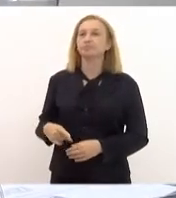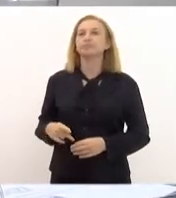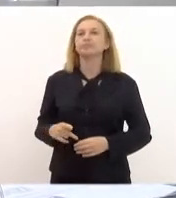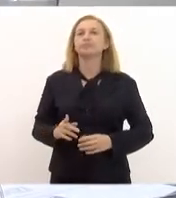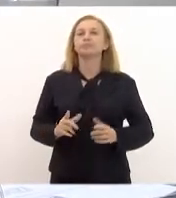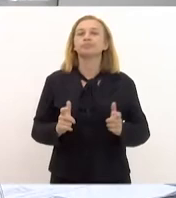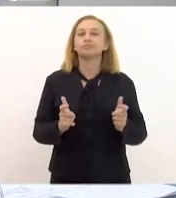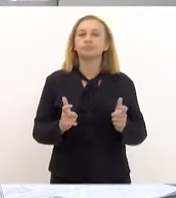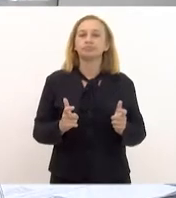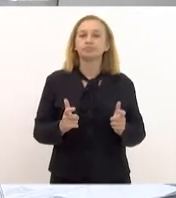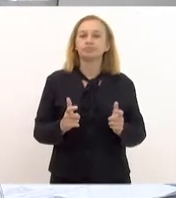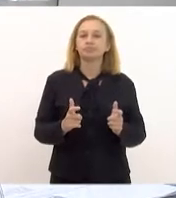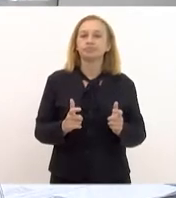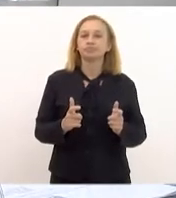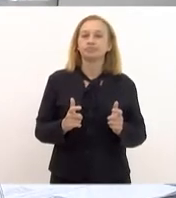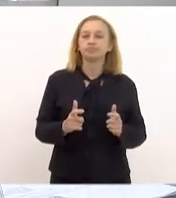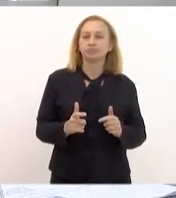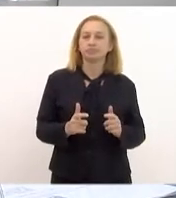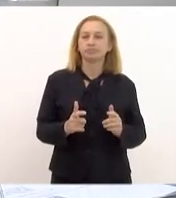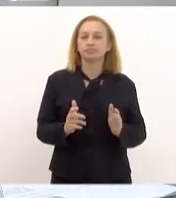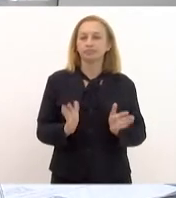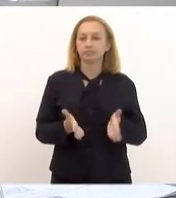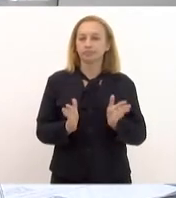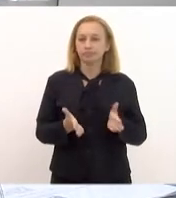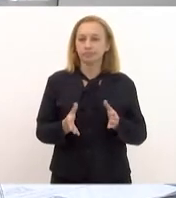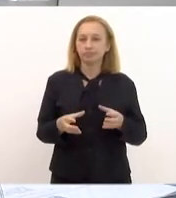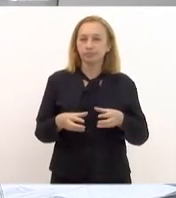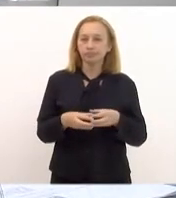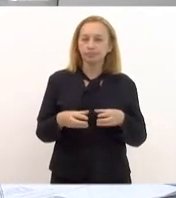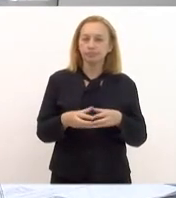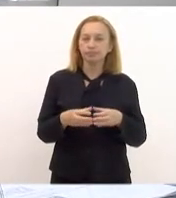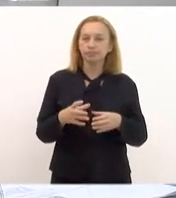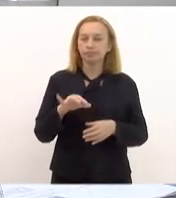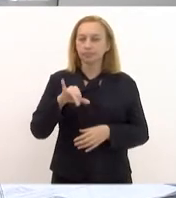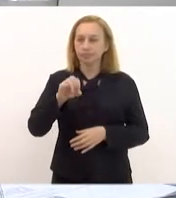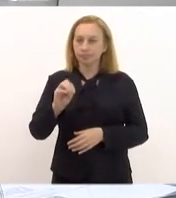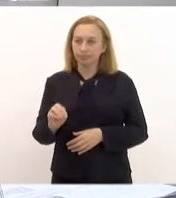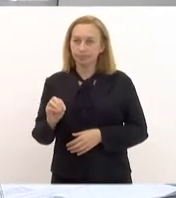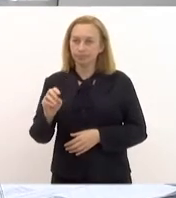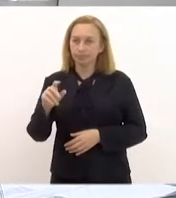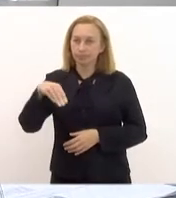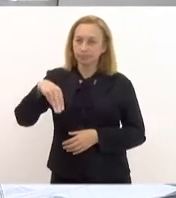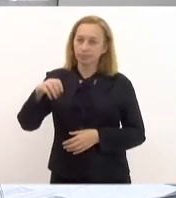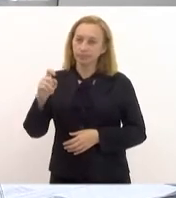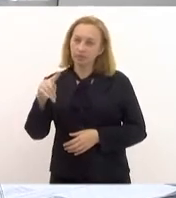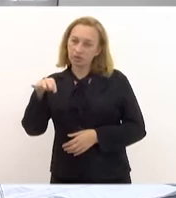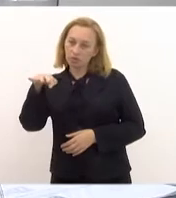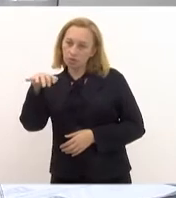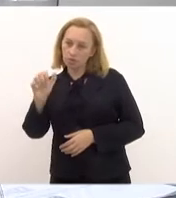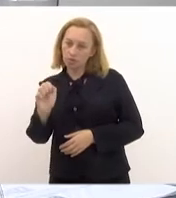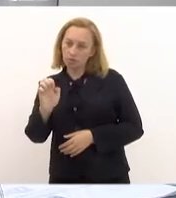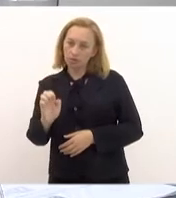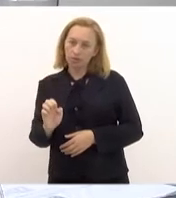Neste tema que nós estamos discutindo, o Rio Metrópole não tem que ficar à